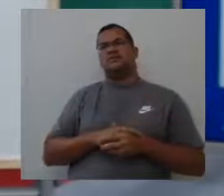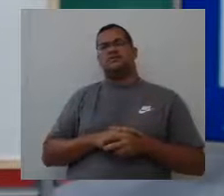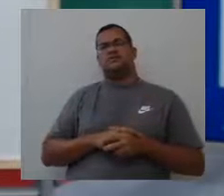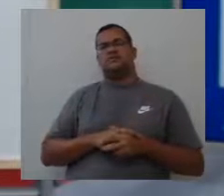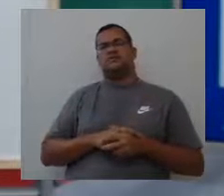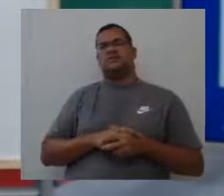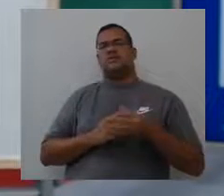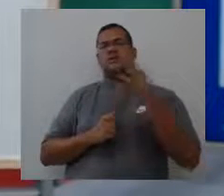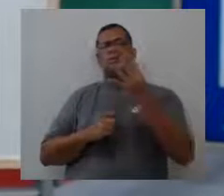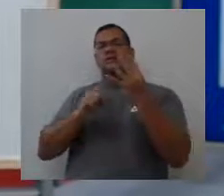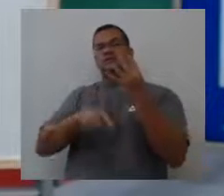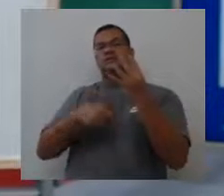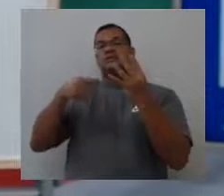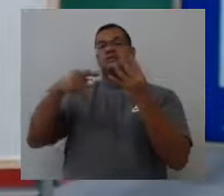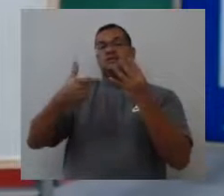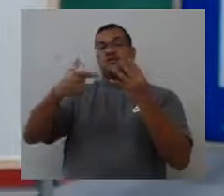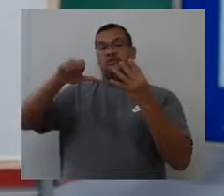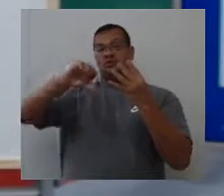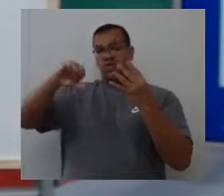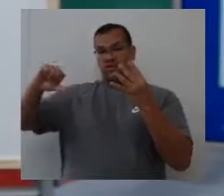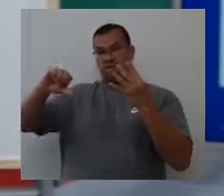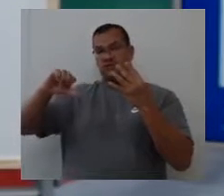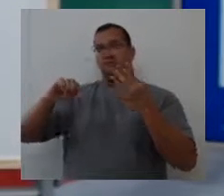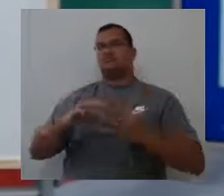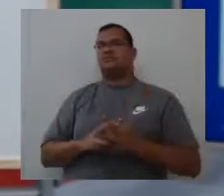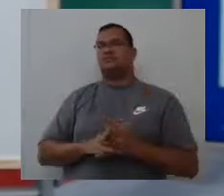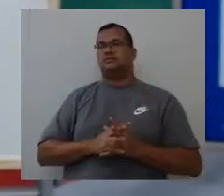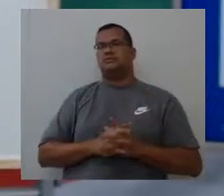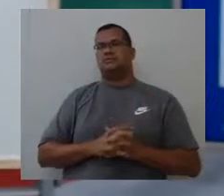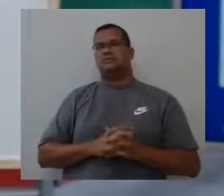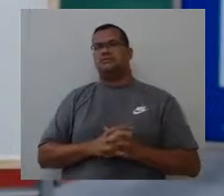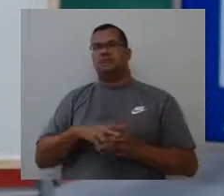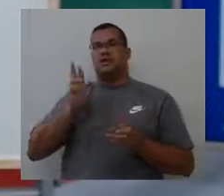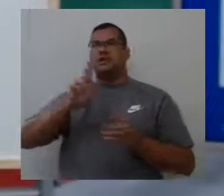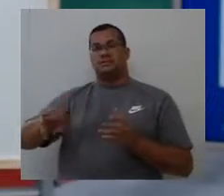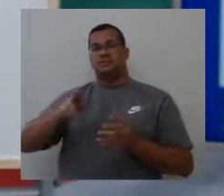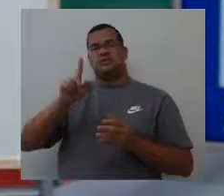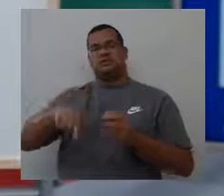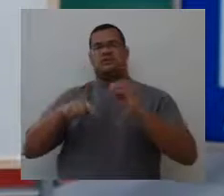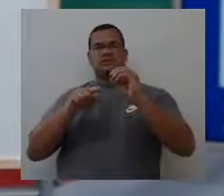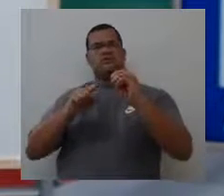4,29, isso traz para a gente o resultado que é